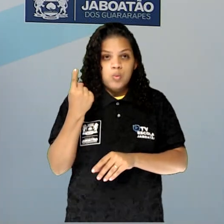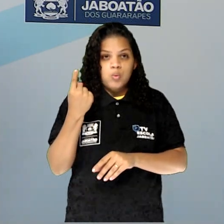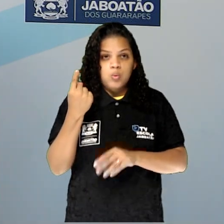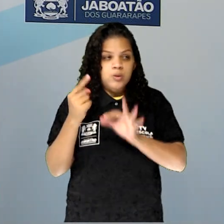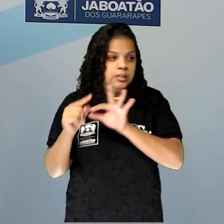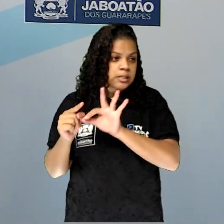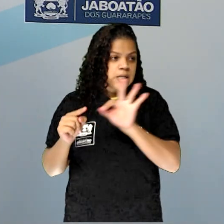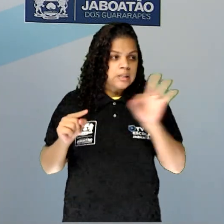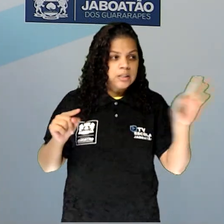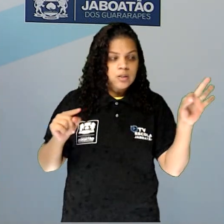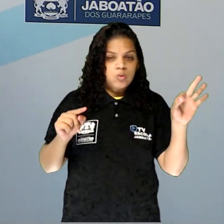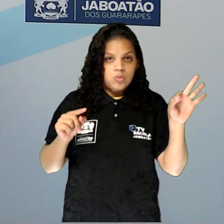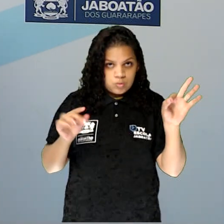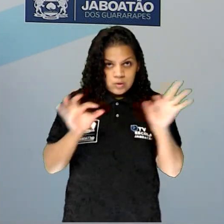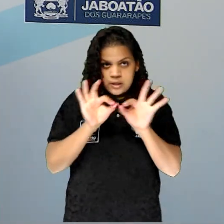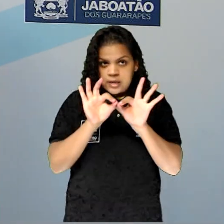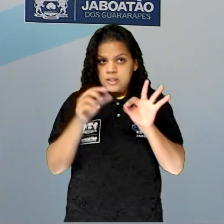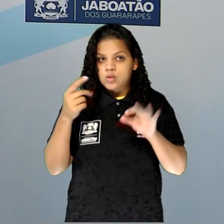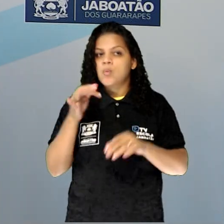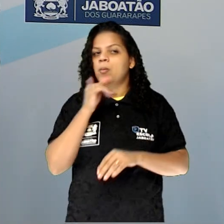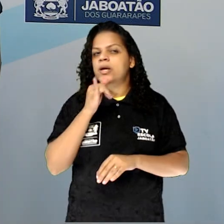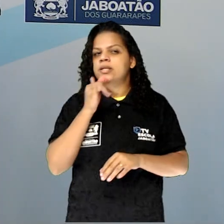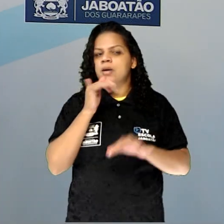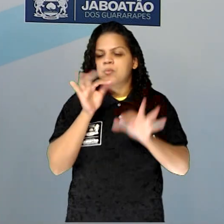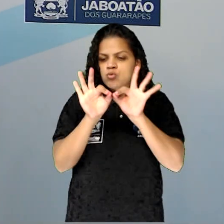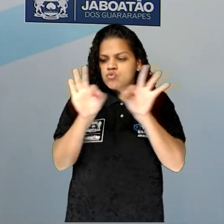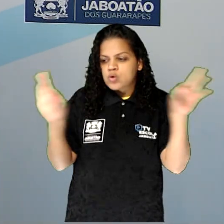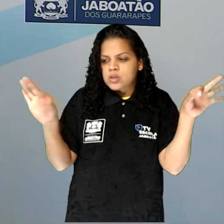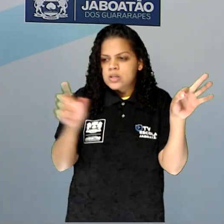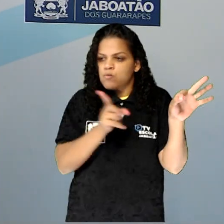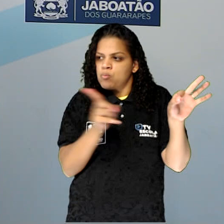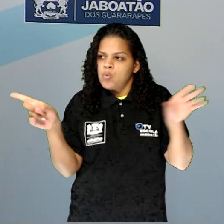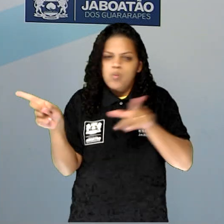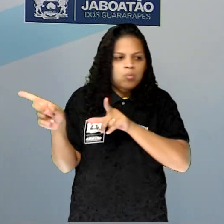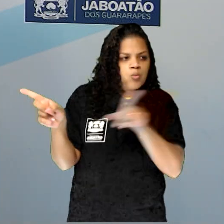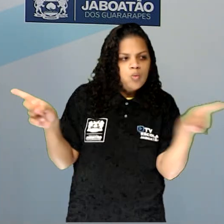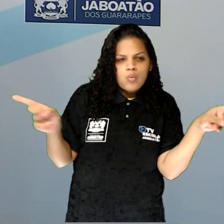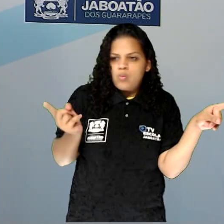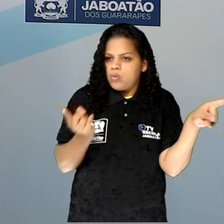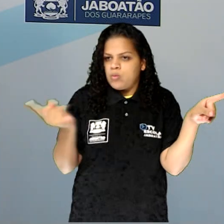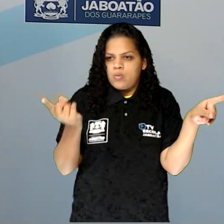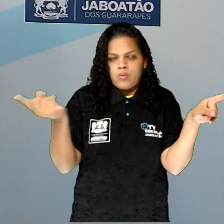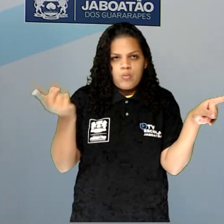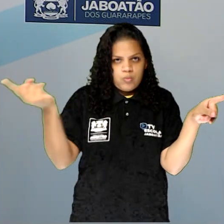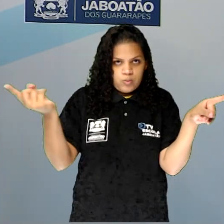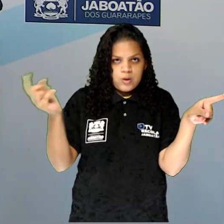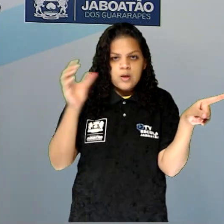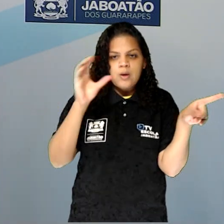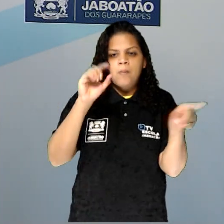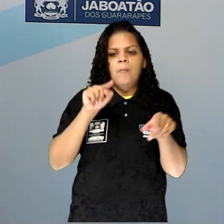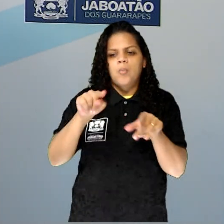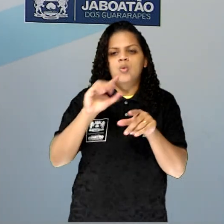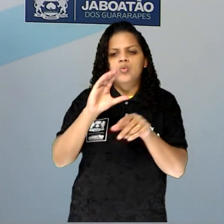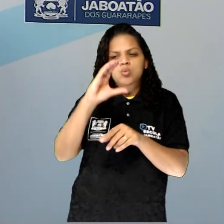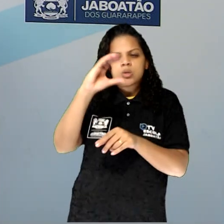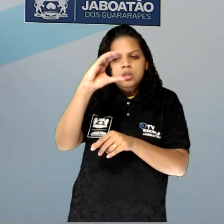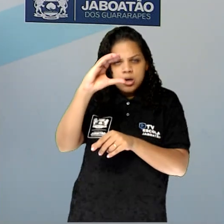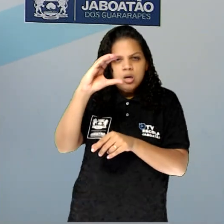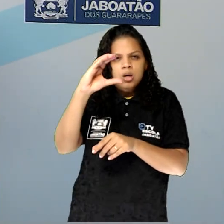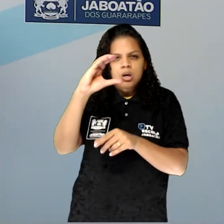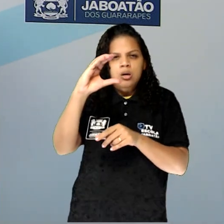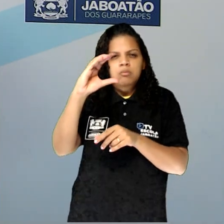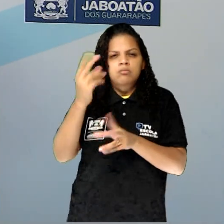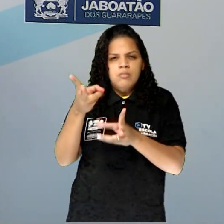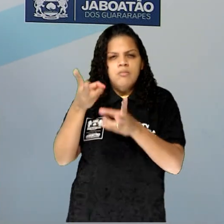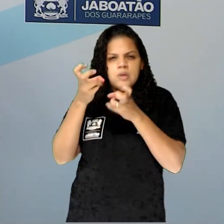é ilimitada nos dois sentidos certo bom vamos colocar o ponto ser esse pontos e